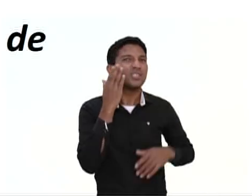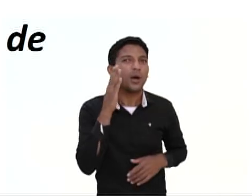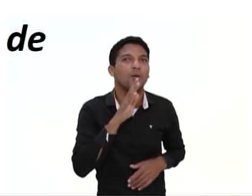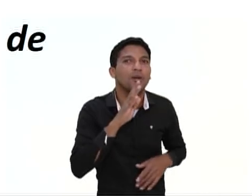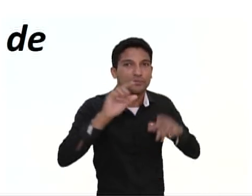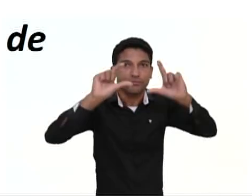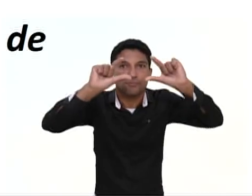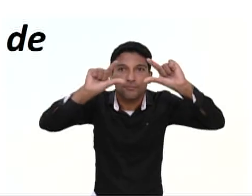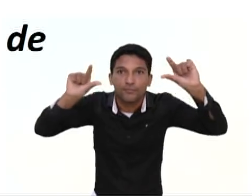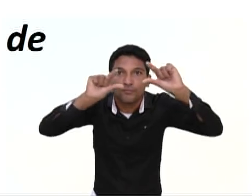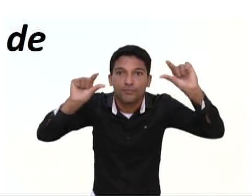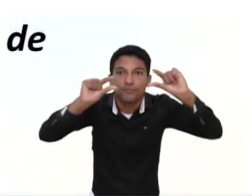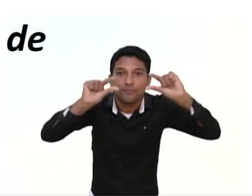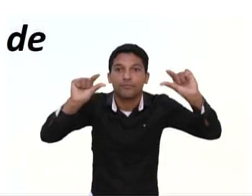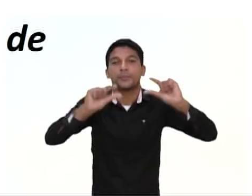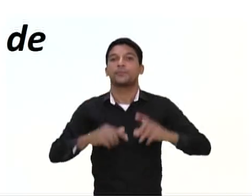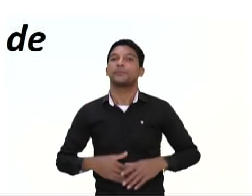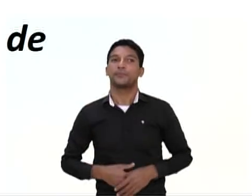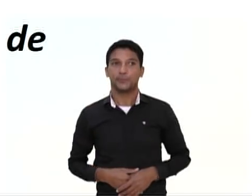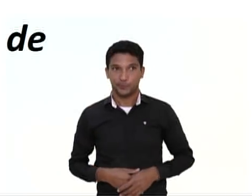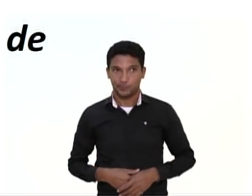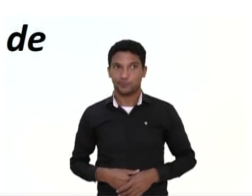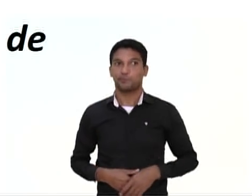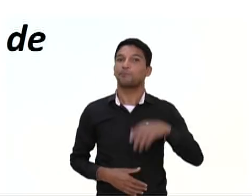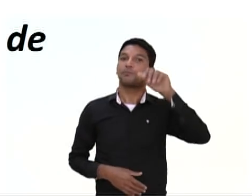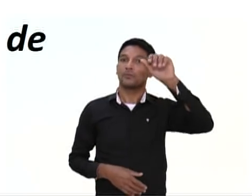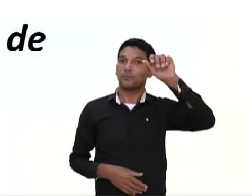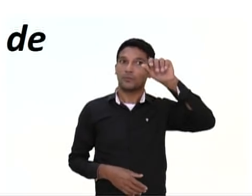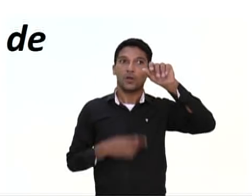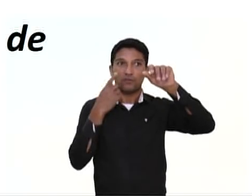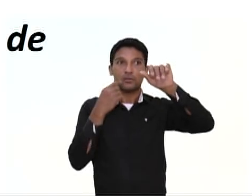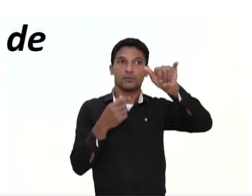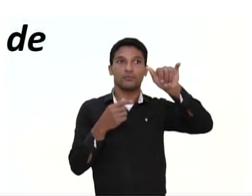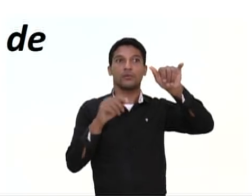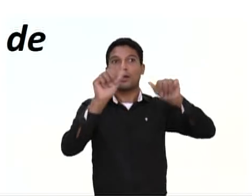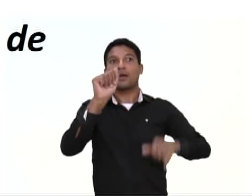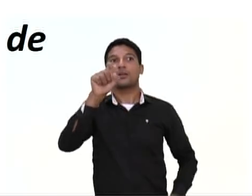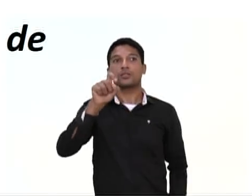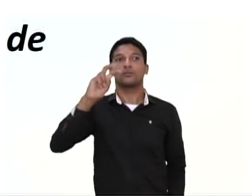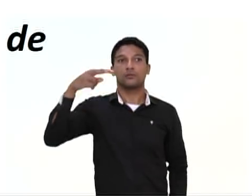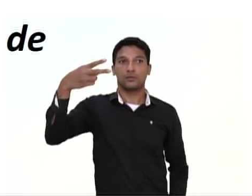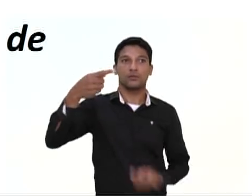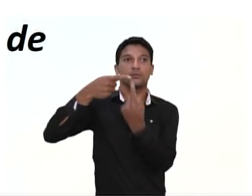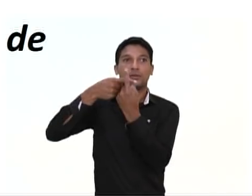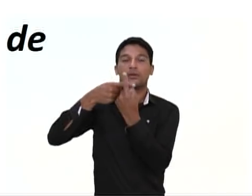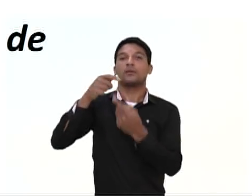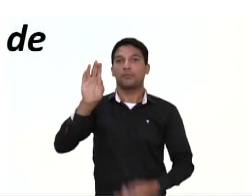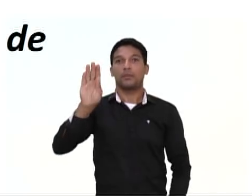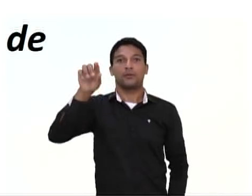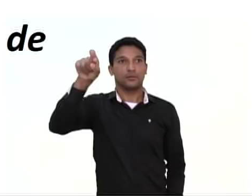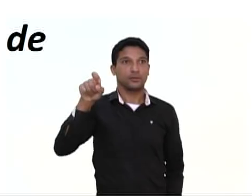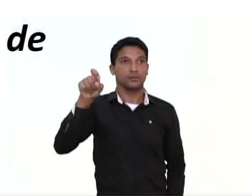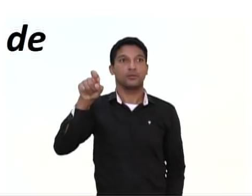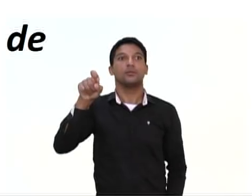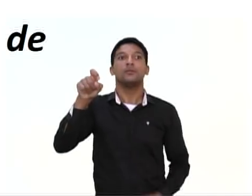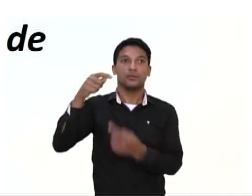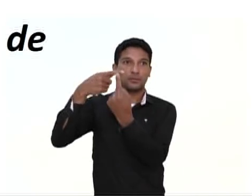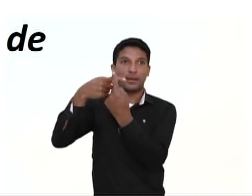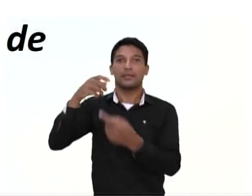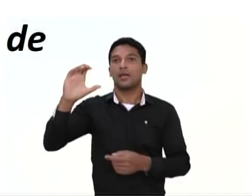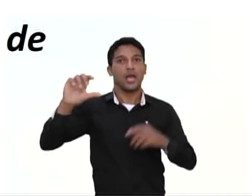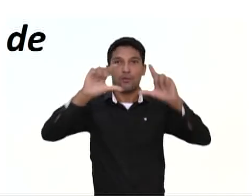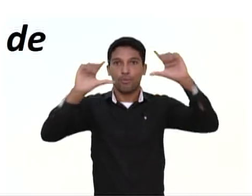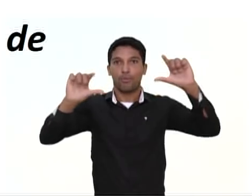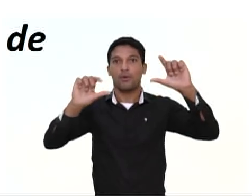quadrática bem importante esse reconhecimento a x ao quadrado + bx + ser esse é o formato né a